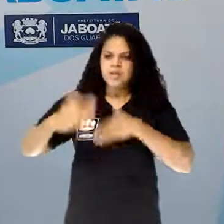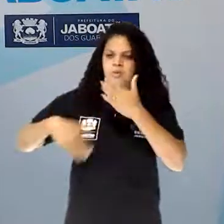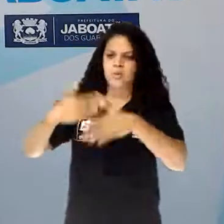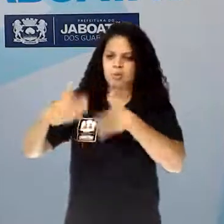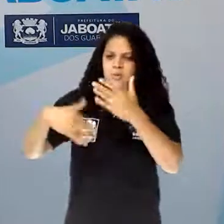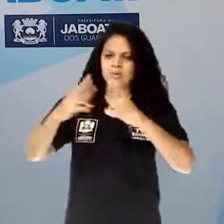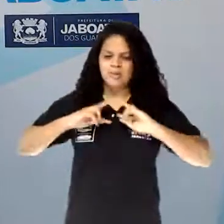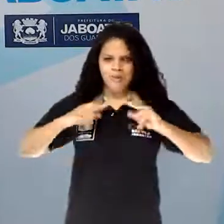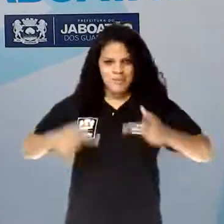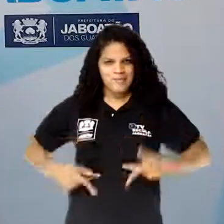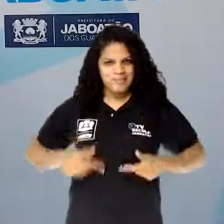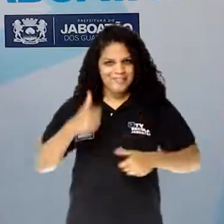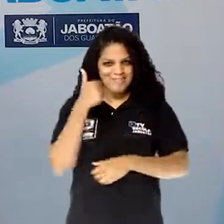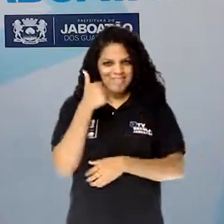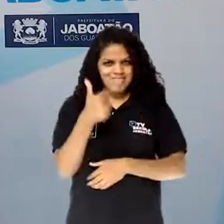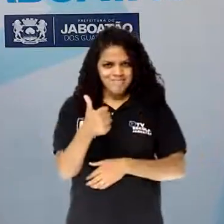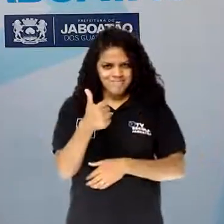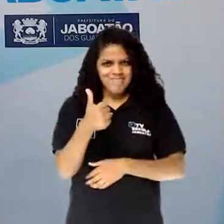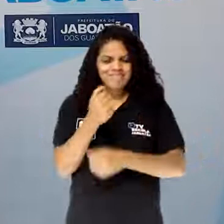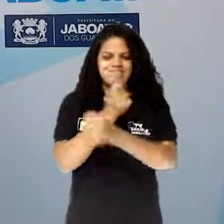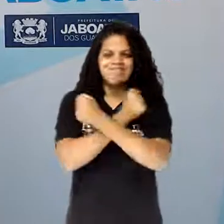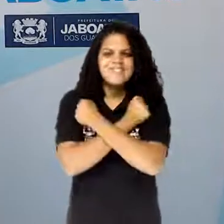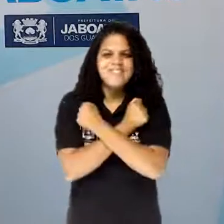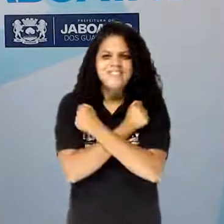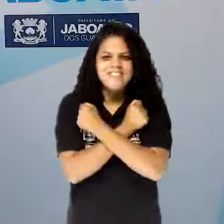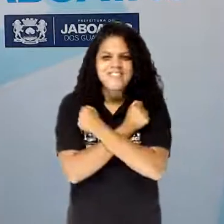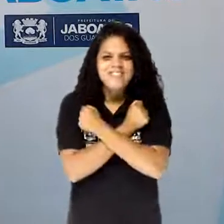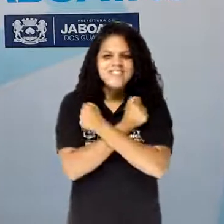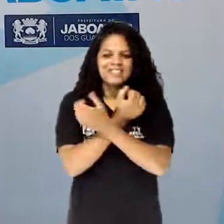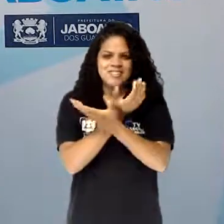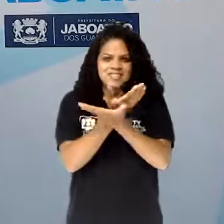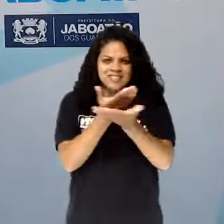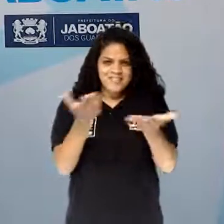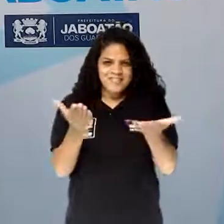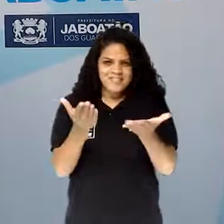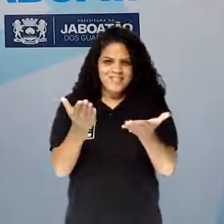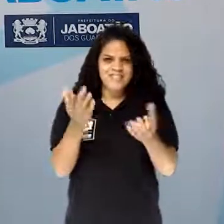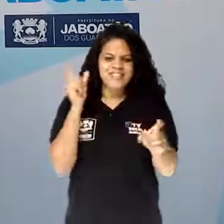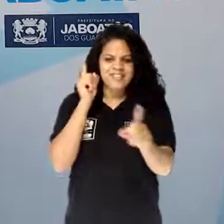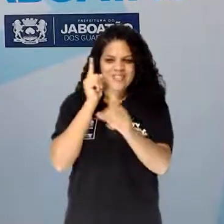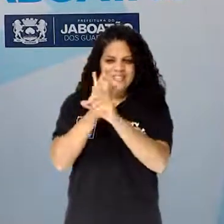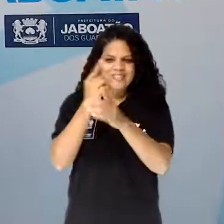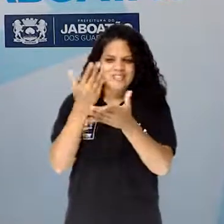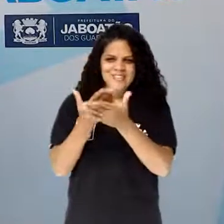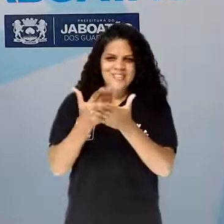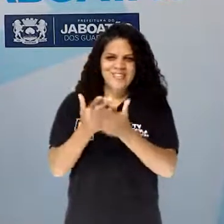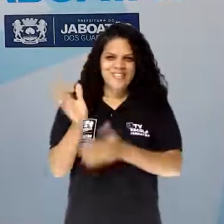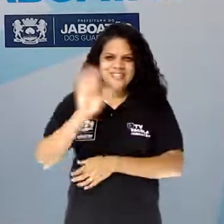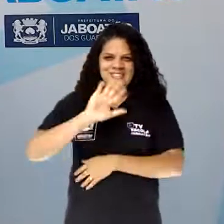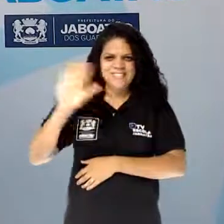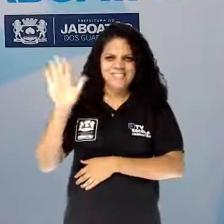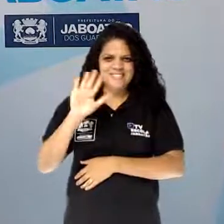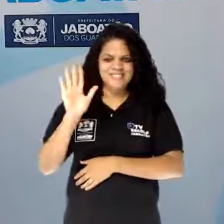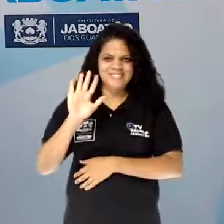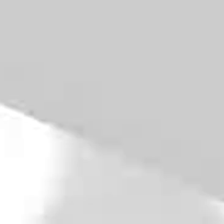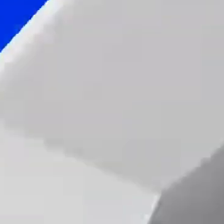humana. Beleza? Forte abraço para todo mundo e até a próxima aula. Tchau!